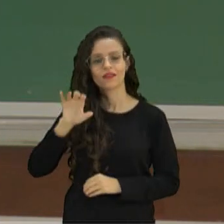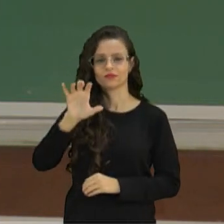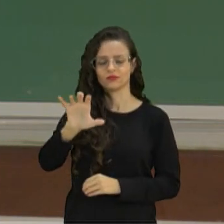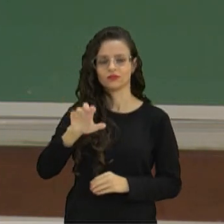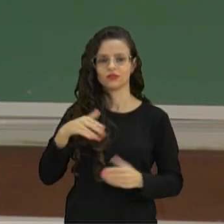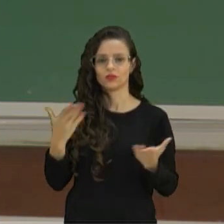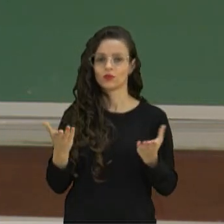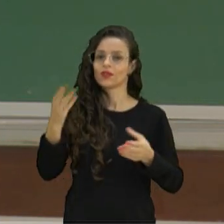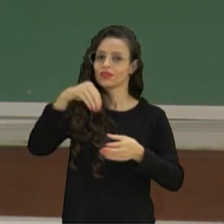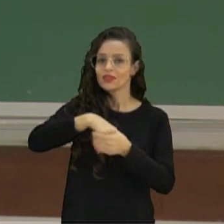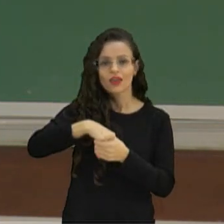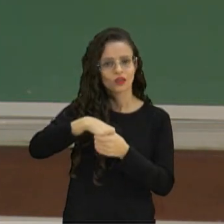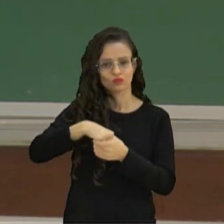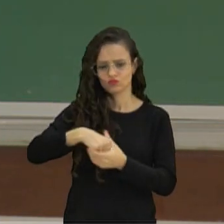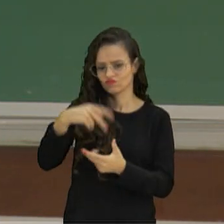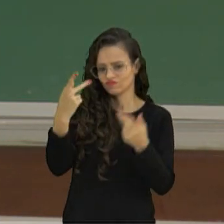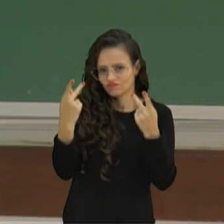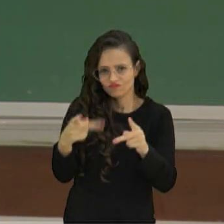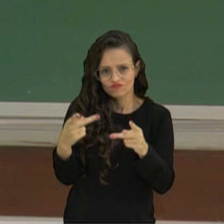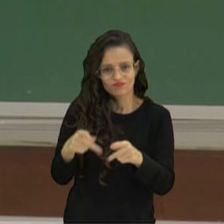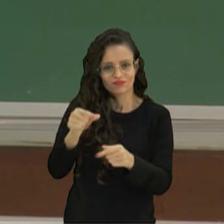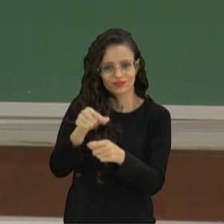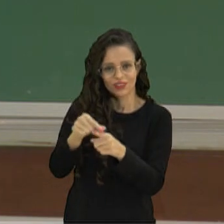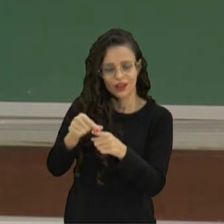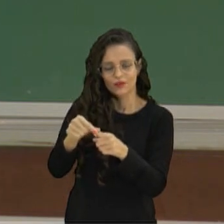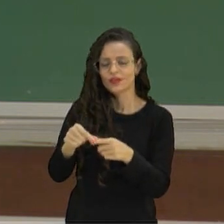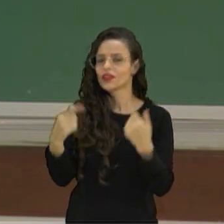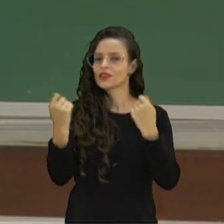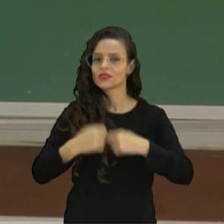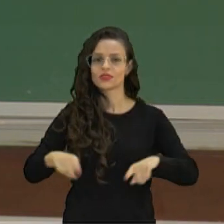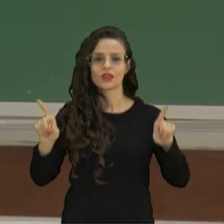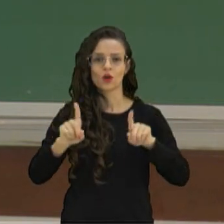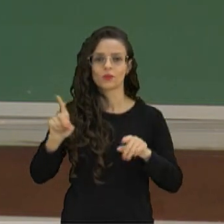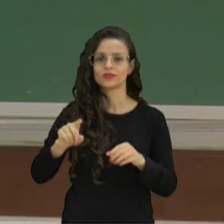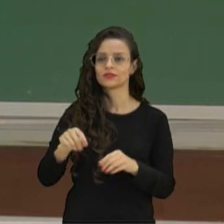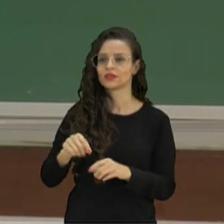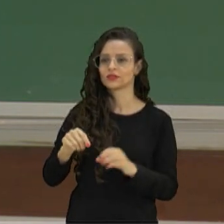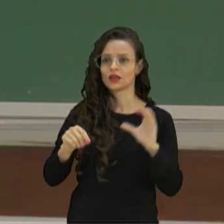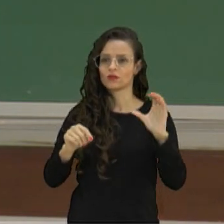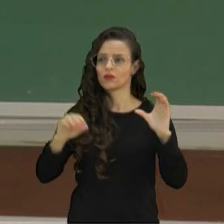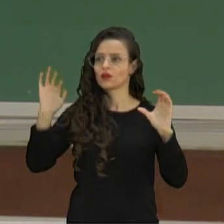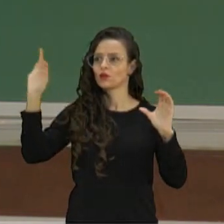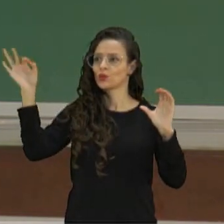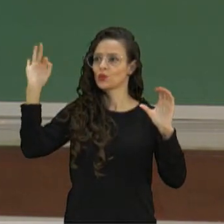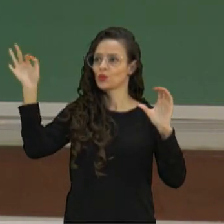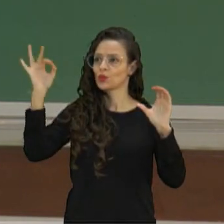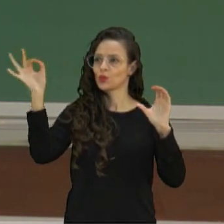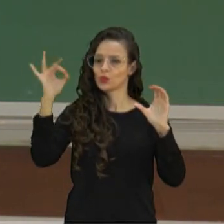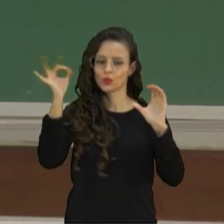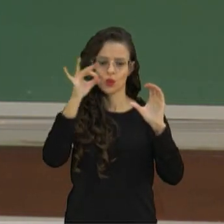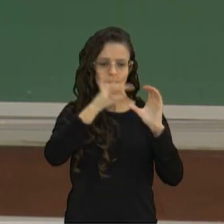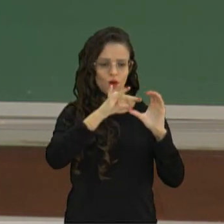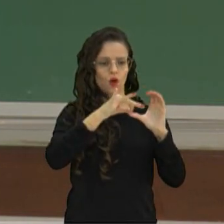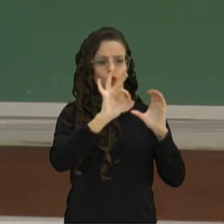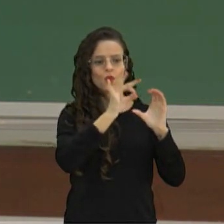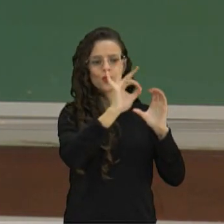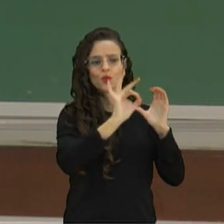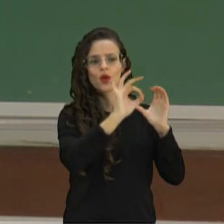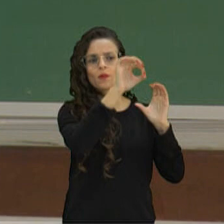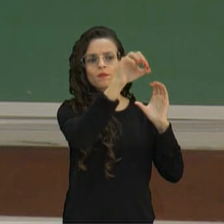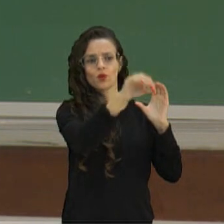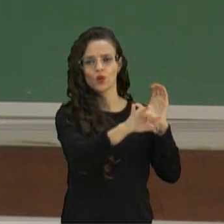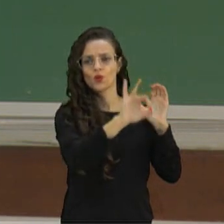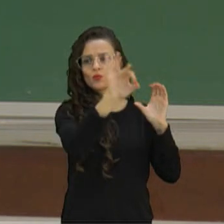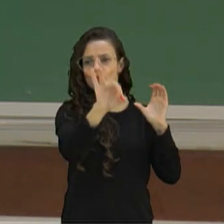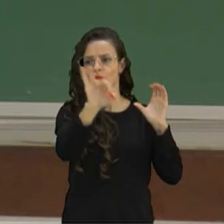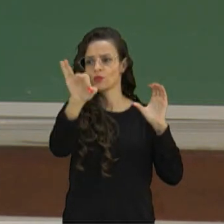acontece dentro do próprio ser. Não precisa um inseto chegar ali, pegar o pólen de um, levar para outro lugar